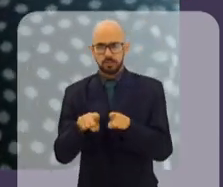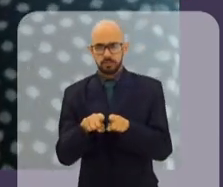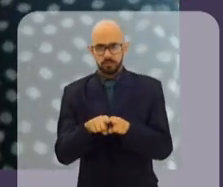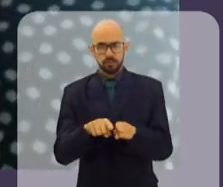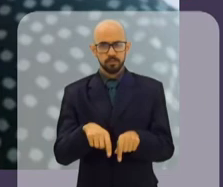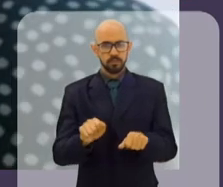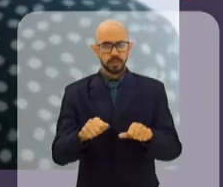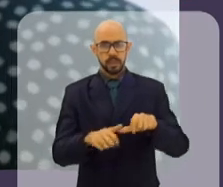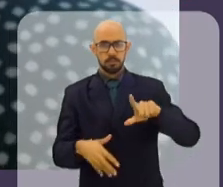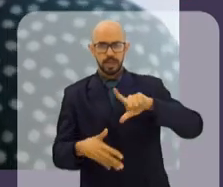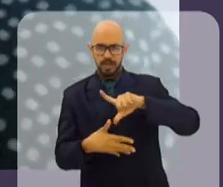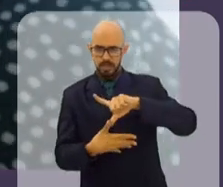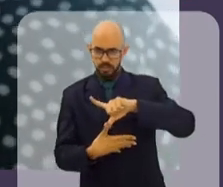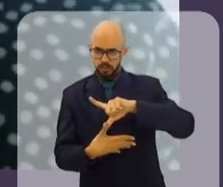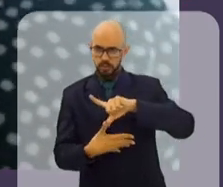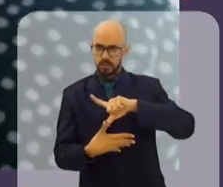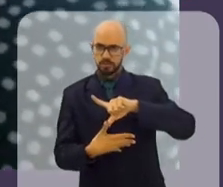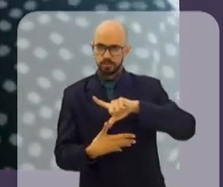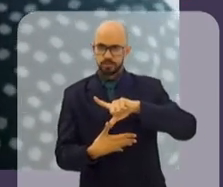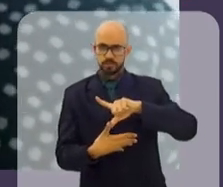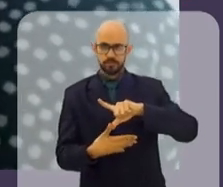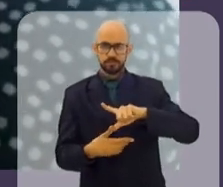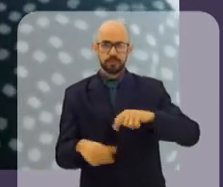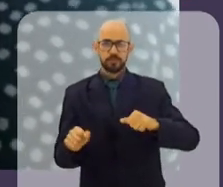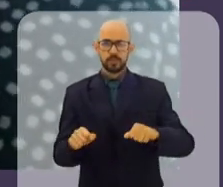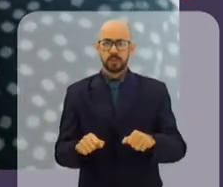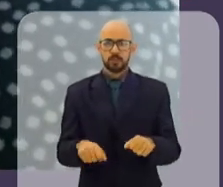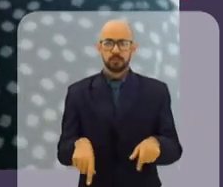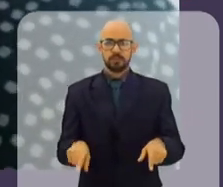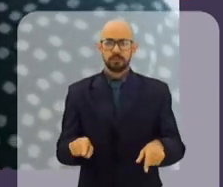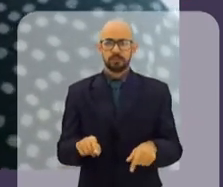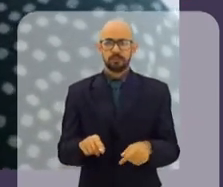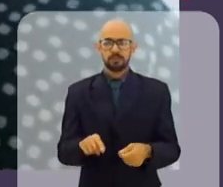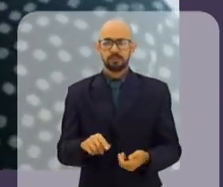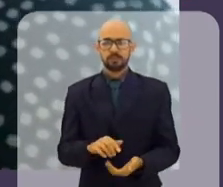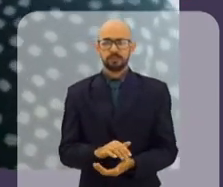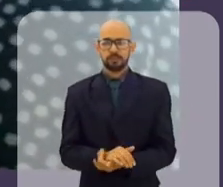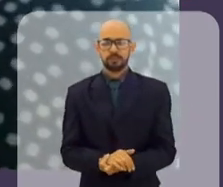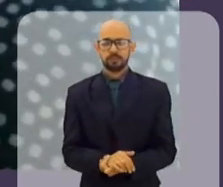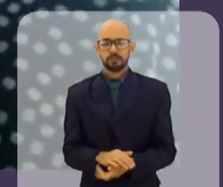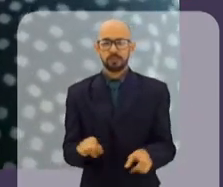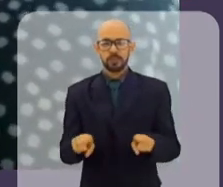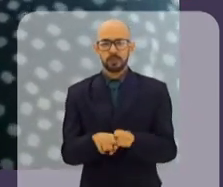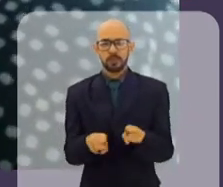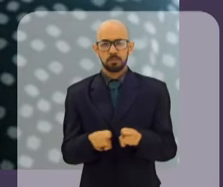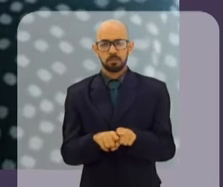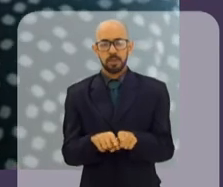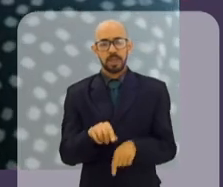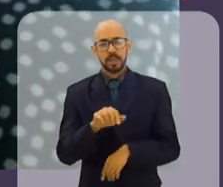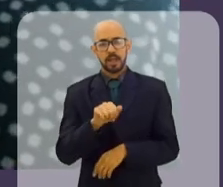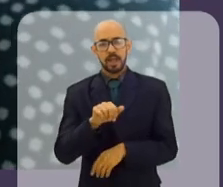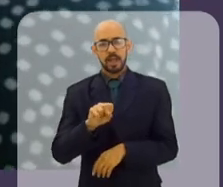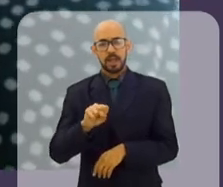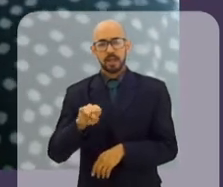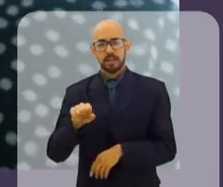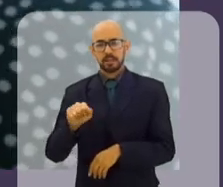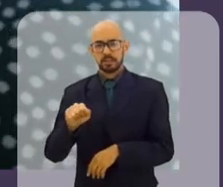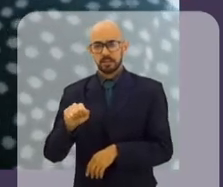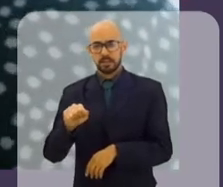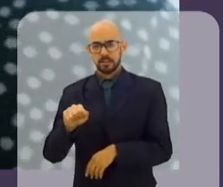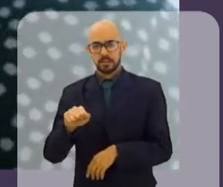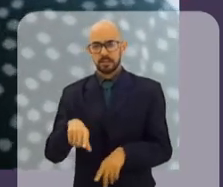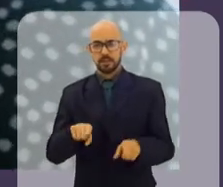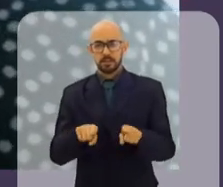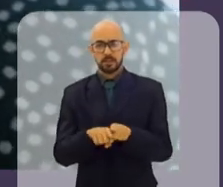autores da América Latina, que normalmente é muito ignorado, lamentavelmente ignorado, também da Ásia.